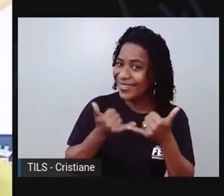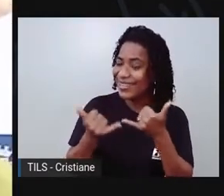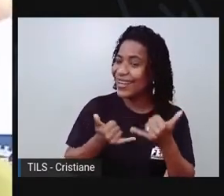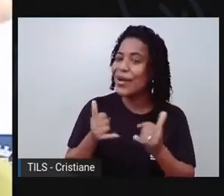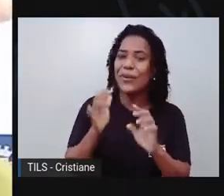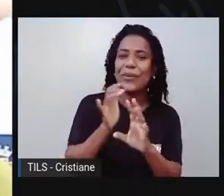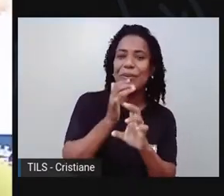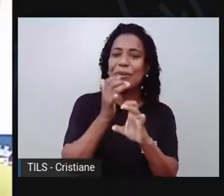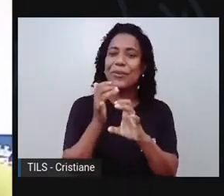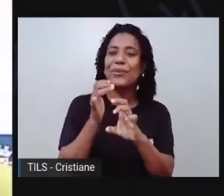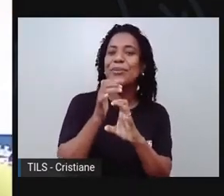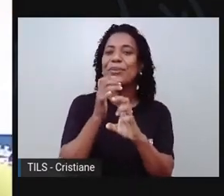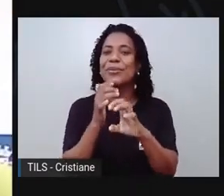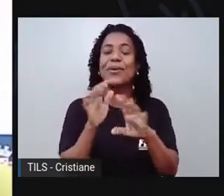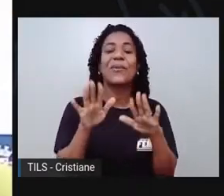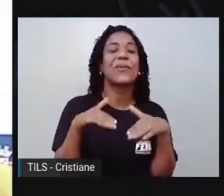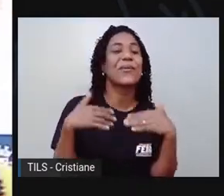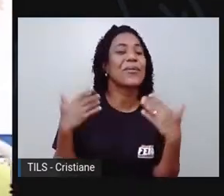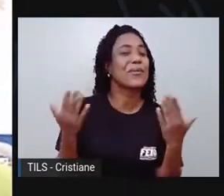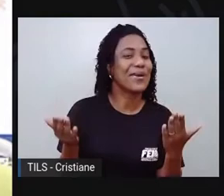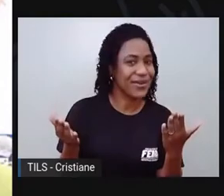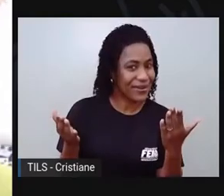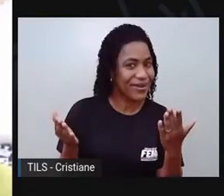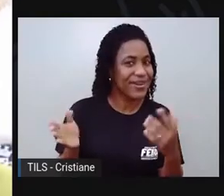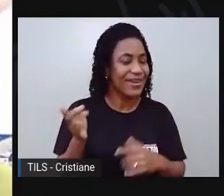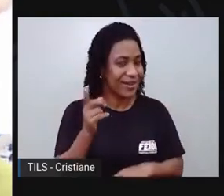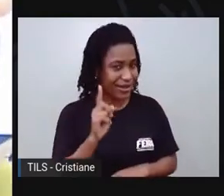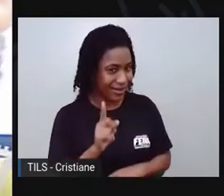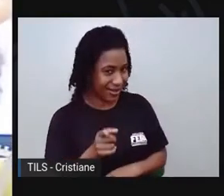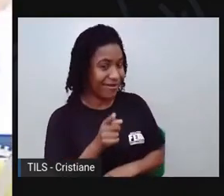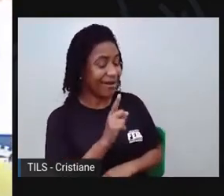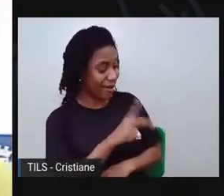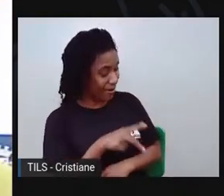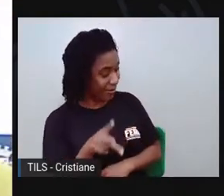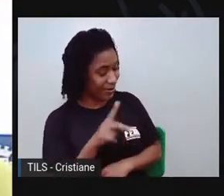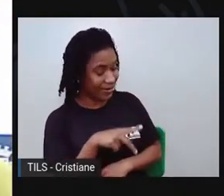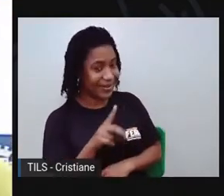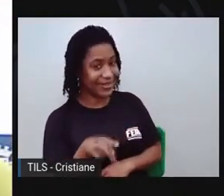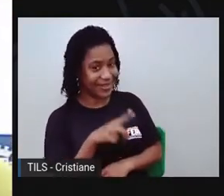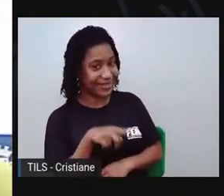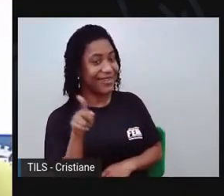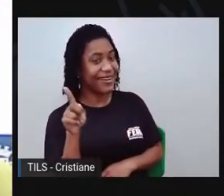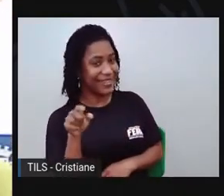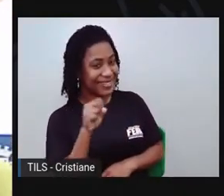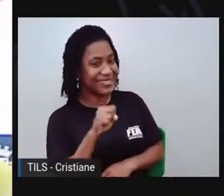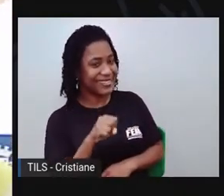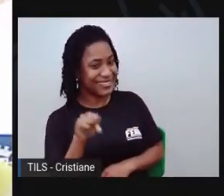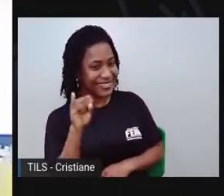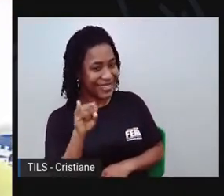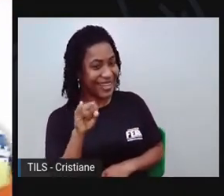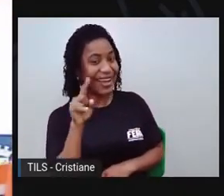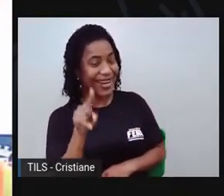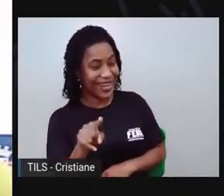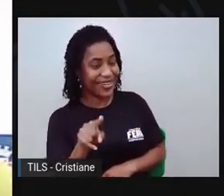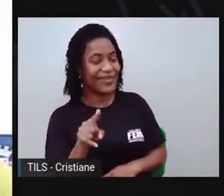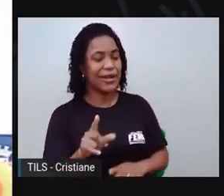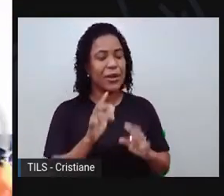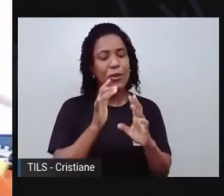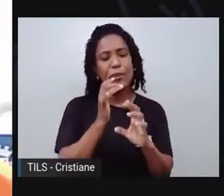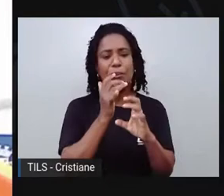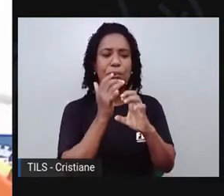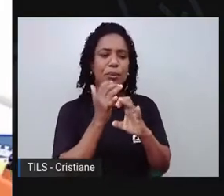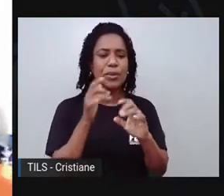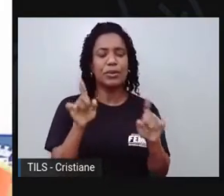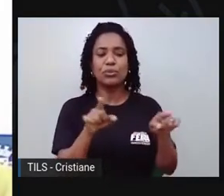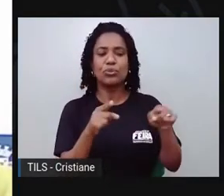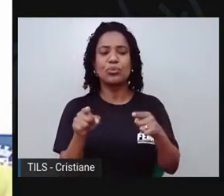música? Então, para se toca a melodia, a gente escuta e tenta adivinhar